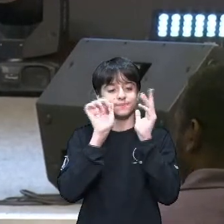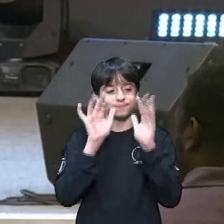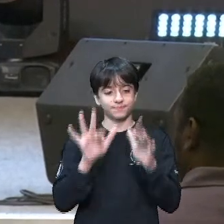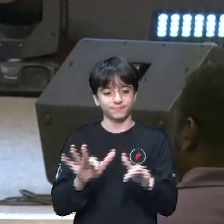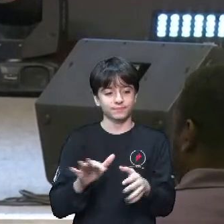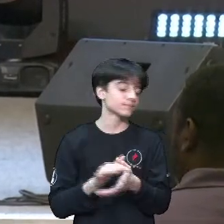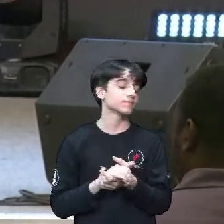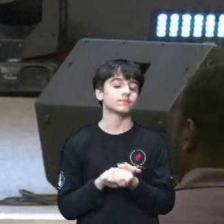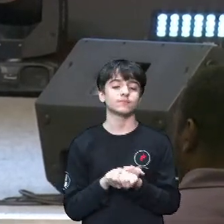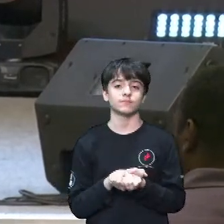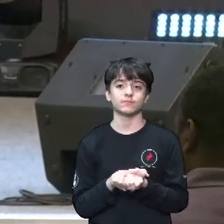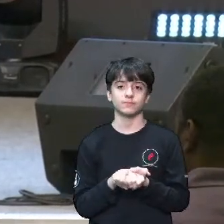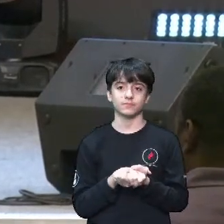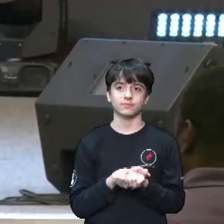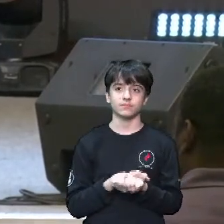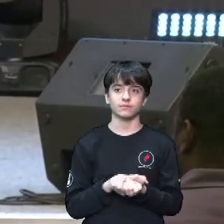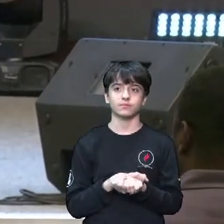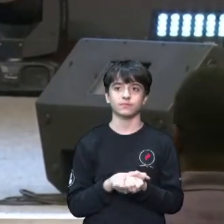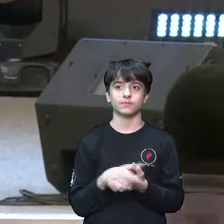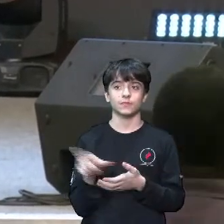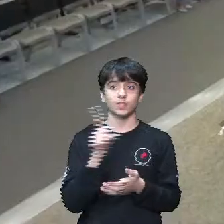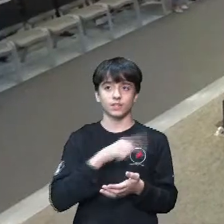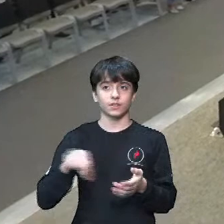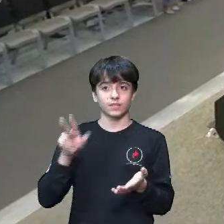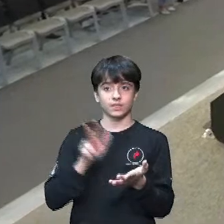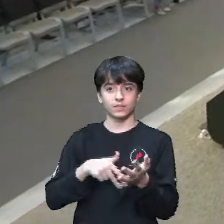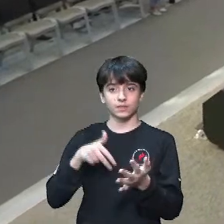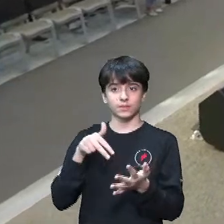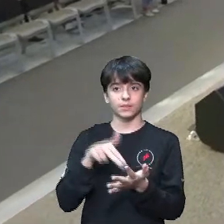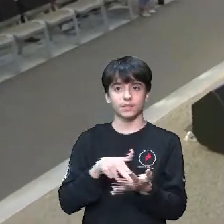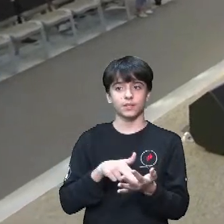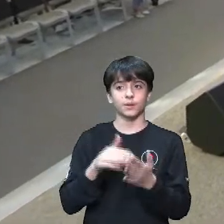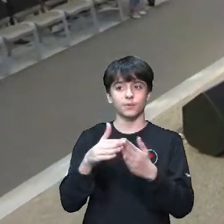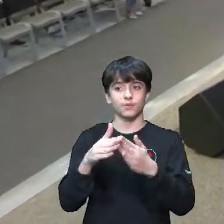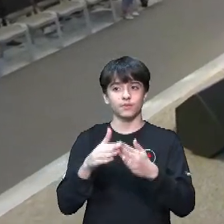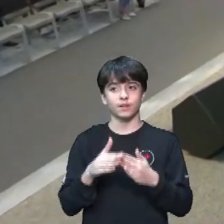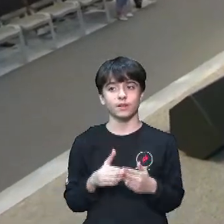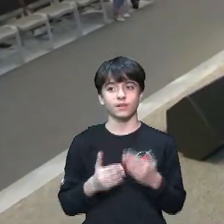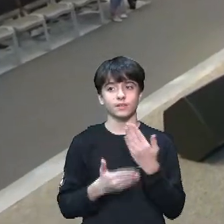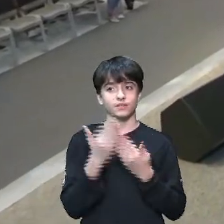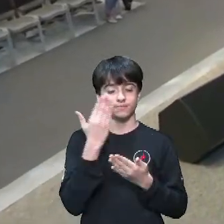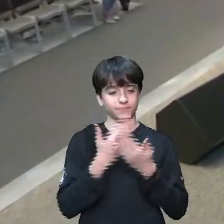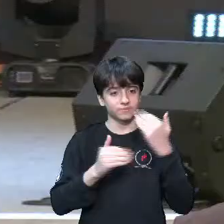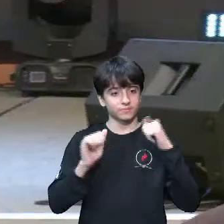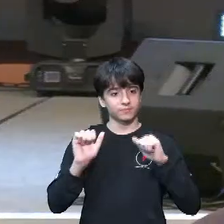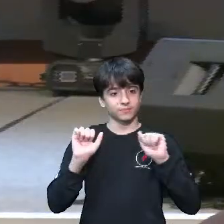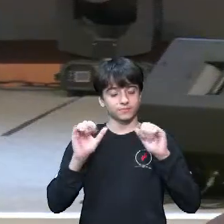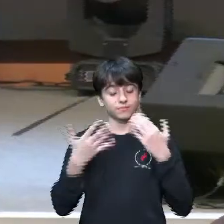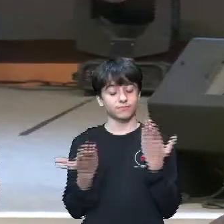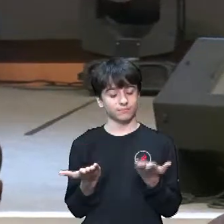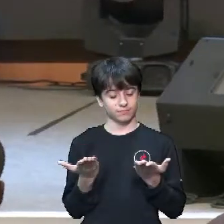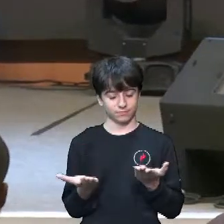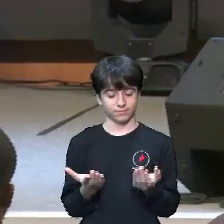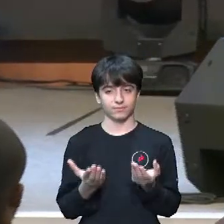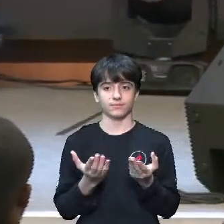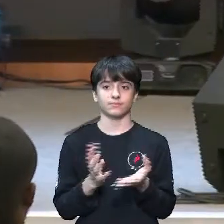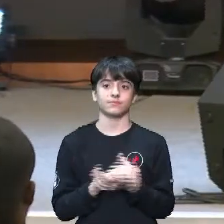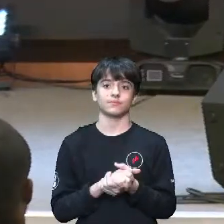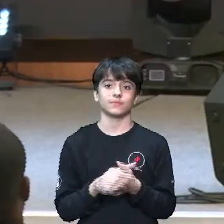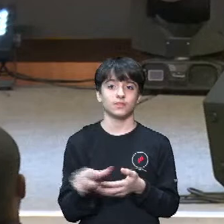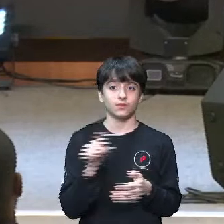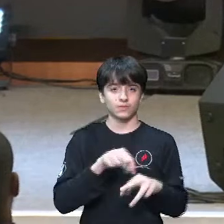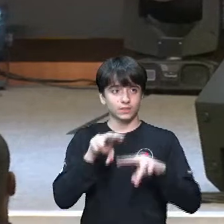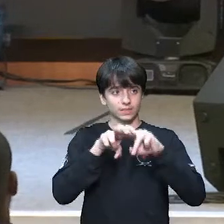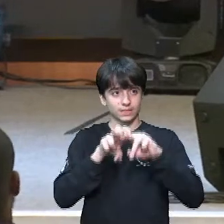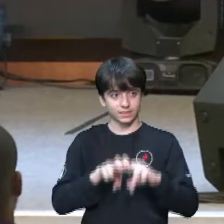isso. Você que está em pé, por gentileza, estenda sua mão assim, ó, como forma de recebimento. E você que está